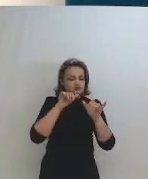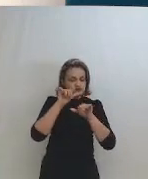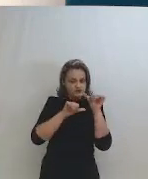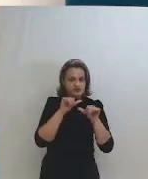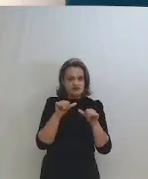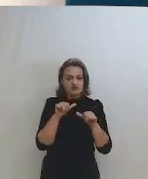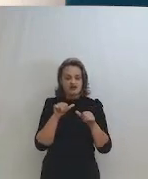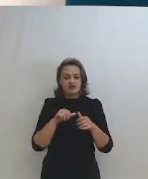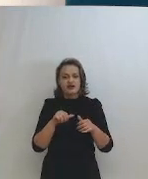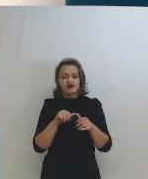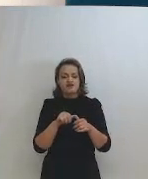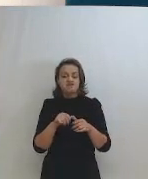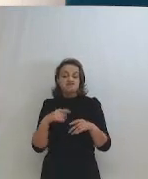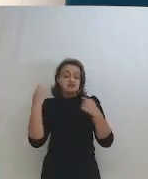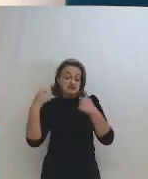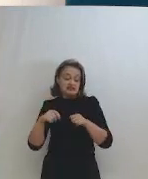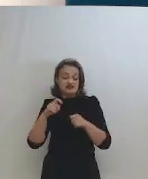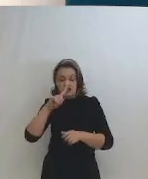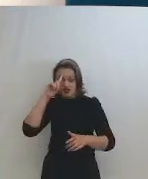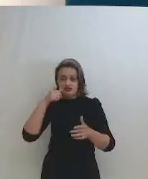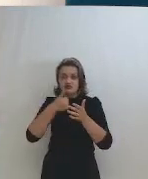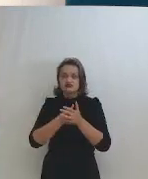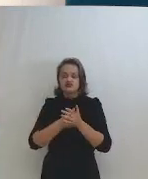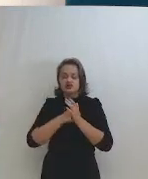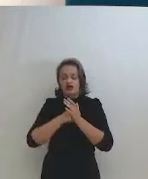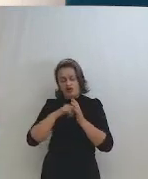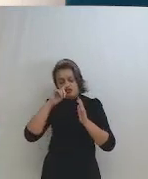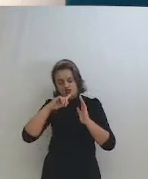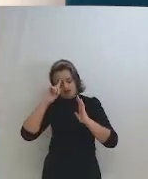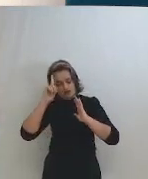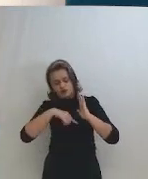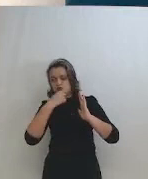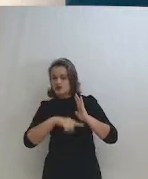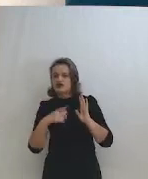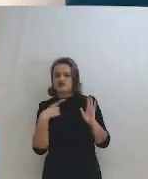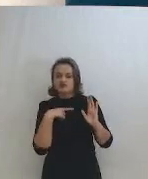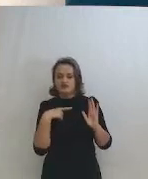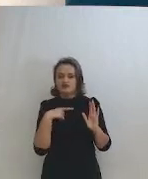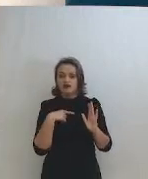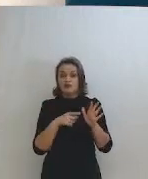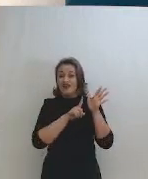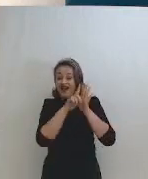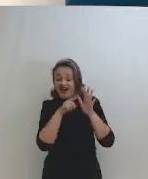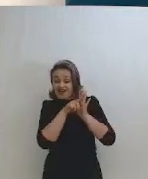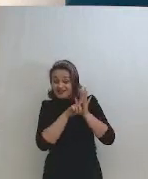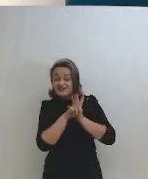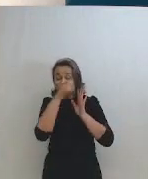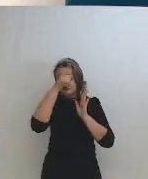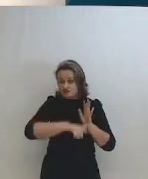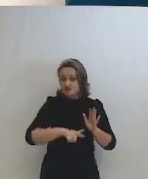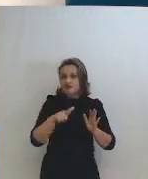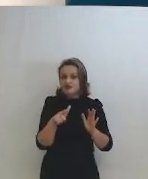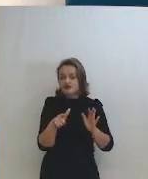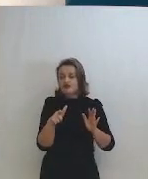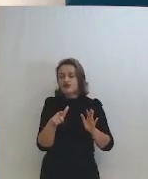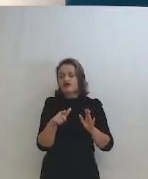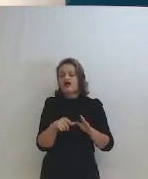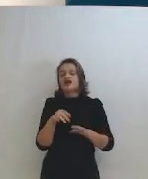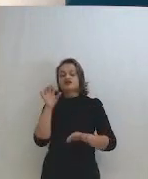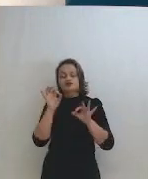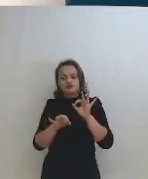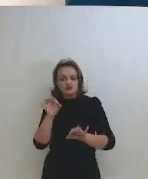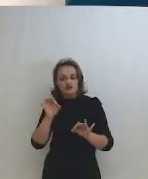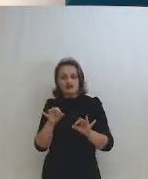necessário se faz decretar a nulidade da decisão revisional, uma vez que tal revisão se prestaria a justificar qualquer outro